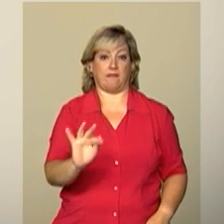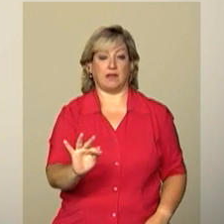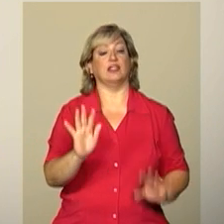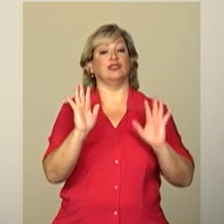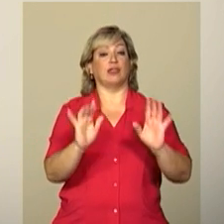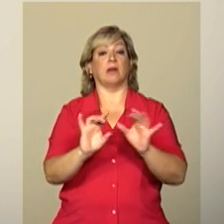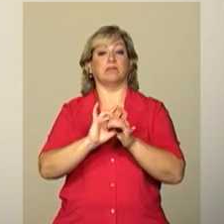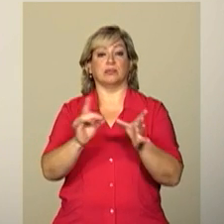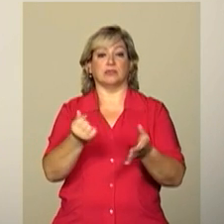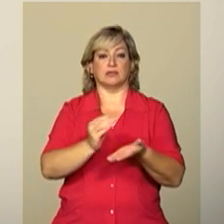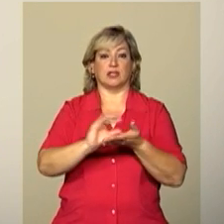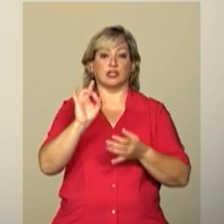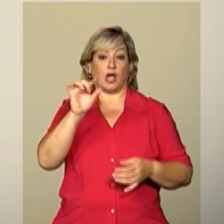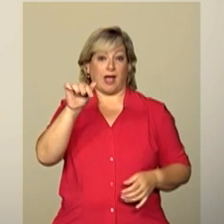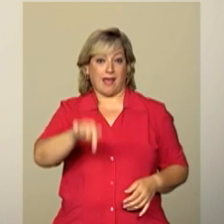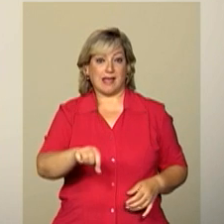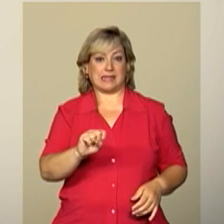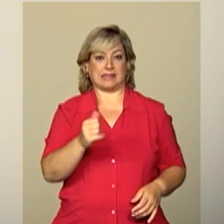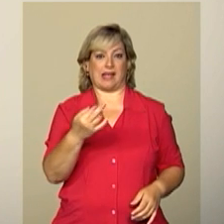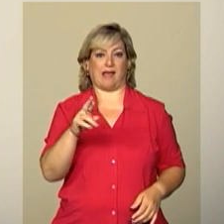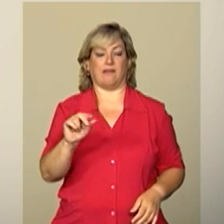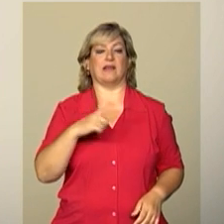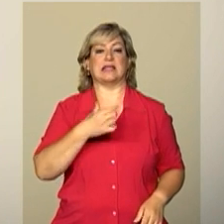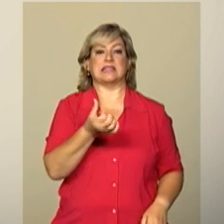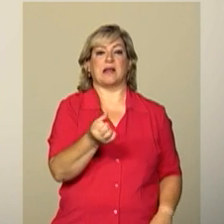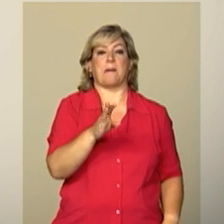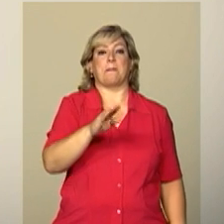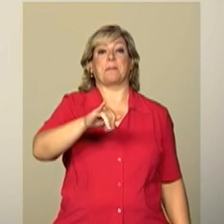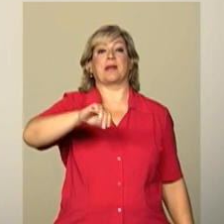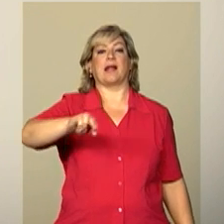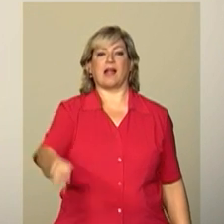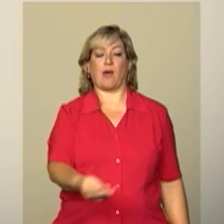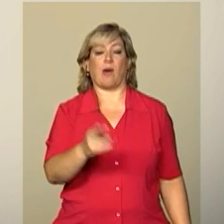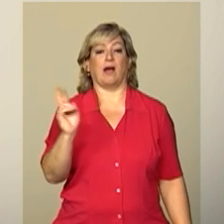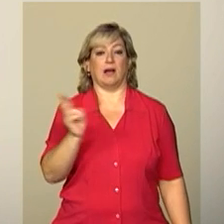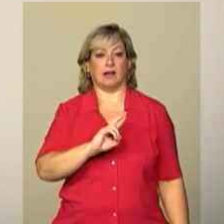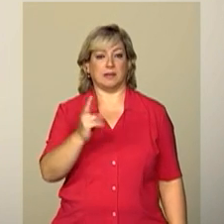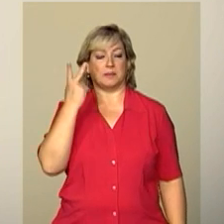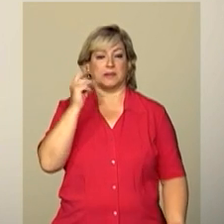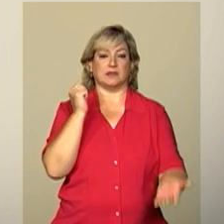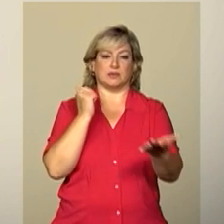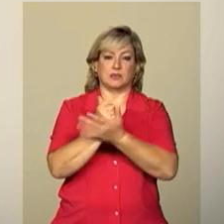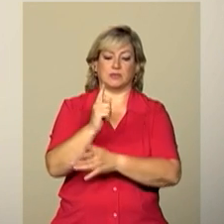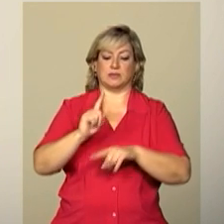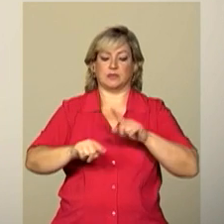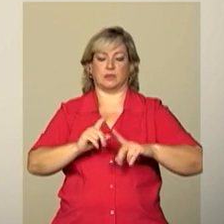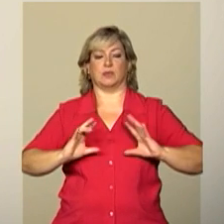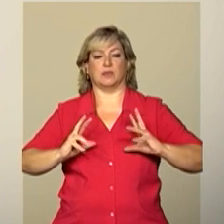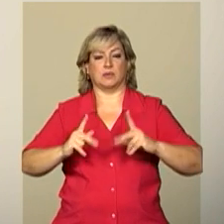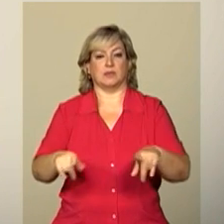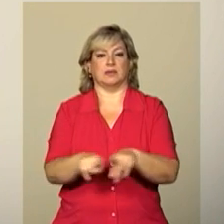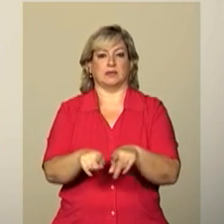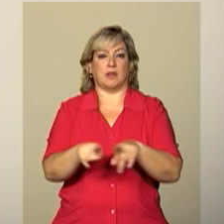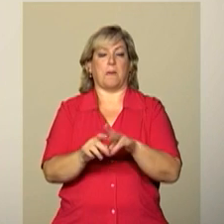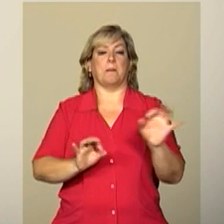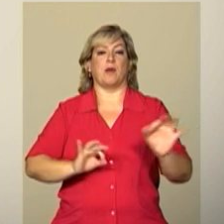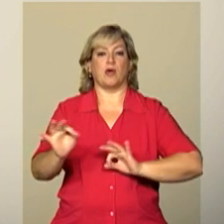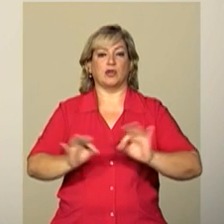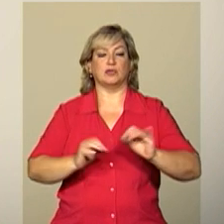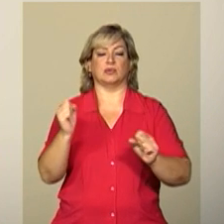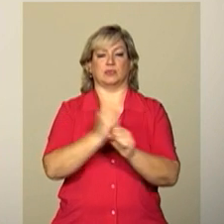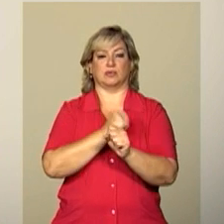liberou somente nesta safra R 6 bilhões deais para a compra de máquinas e para projetos de